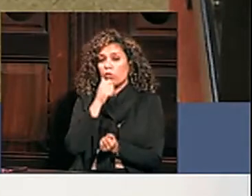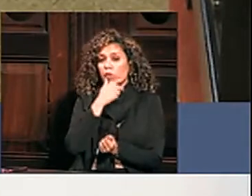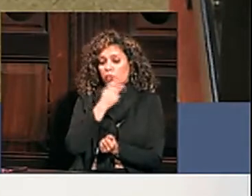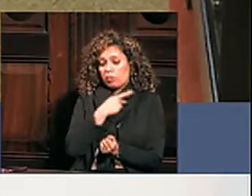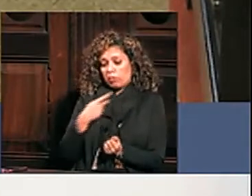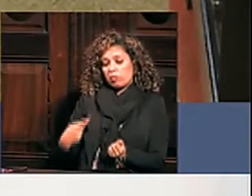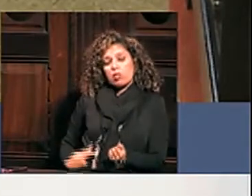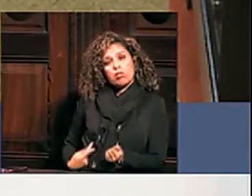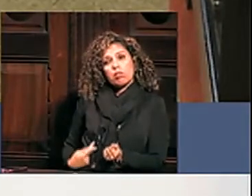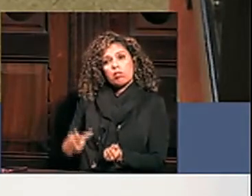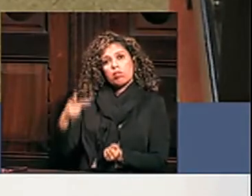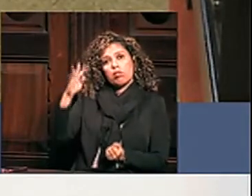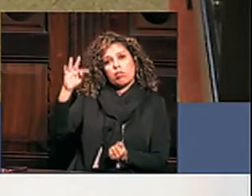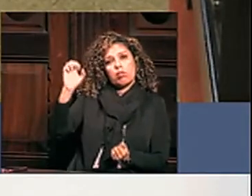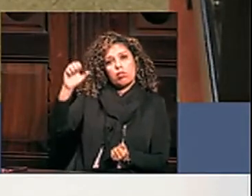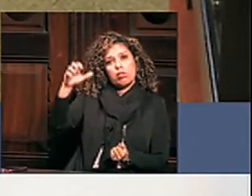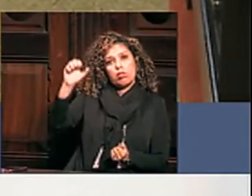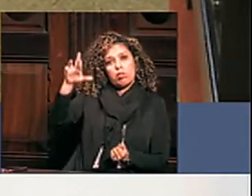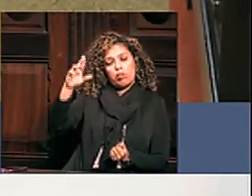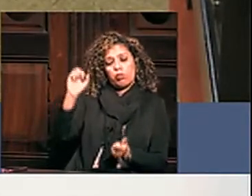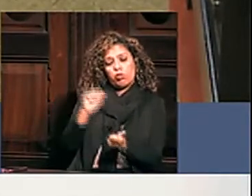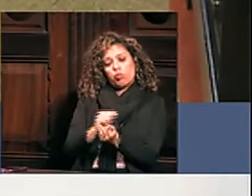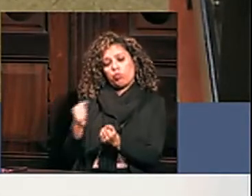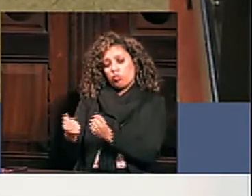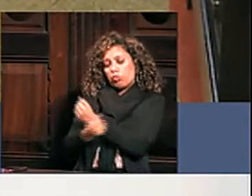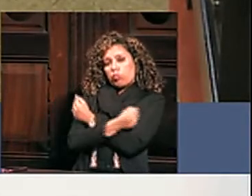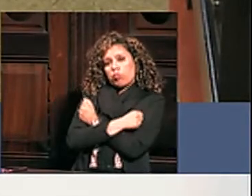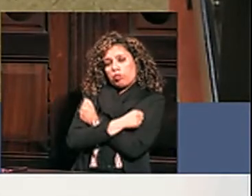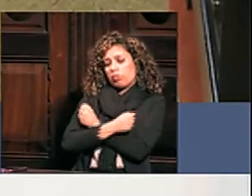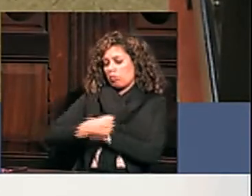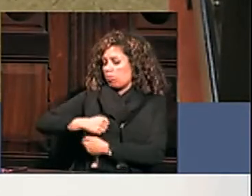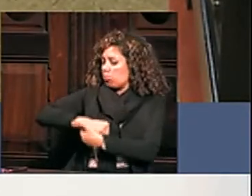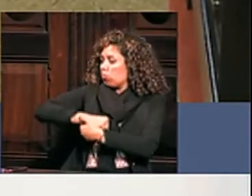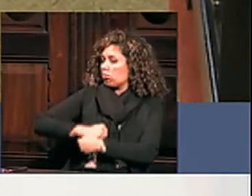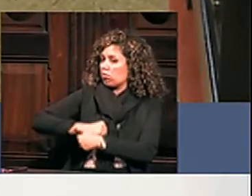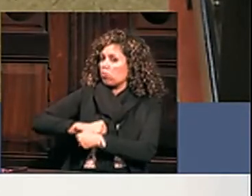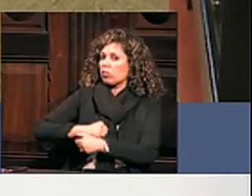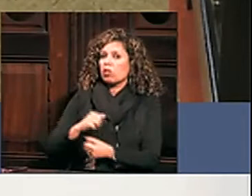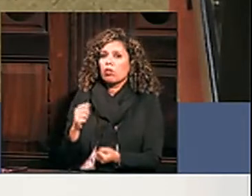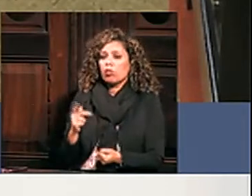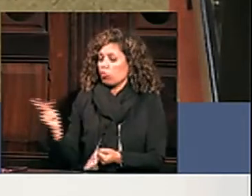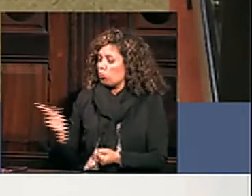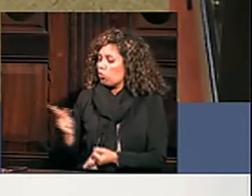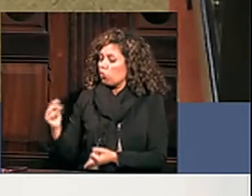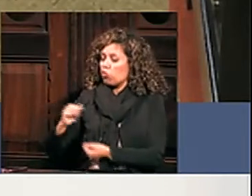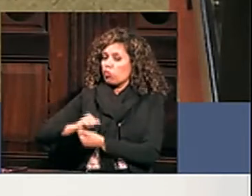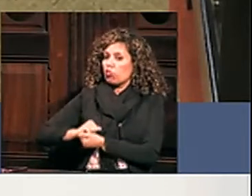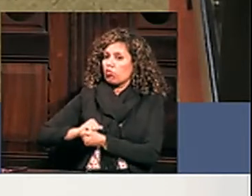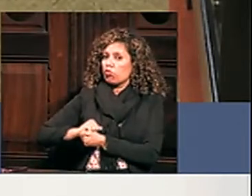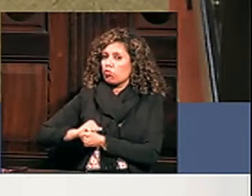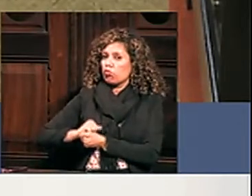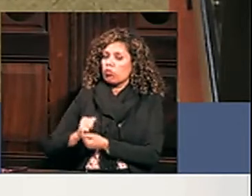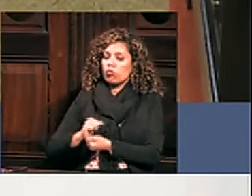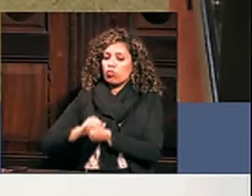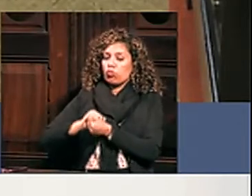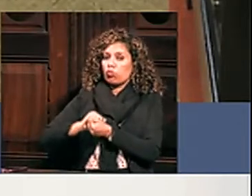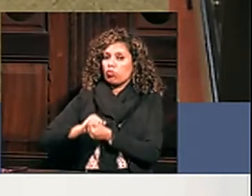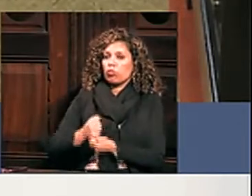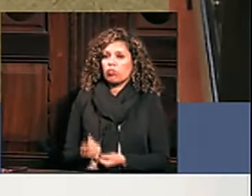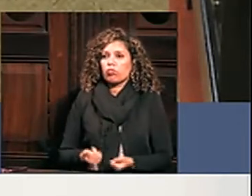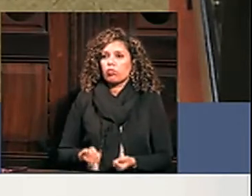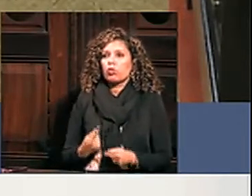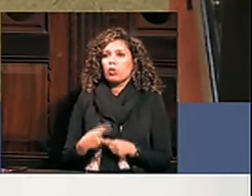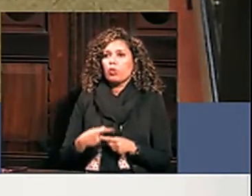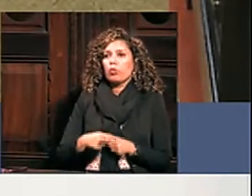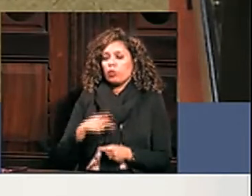na iniciativa privada ou em outro local. Mas o senhor Temer, se sair, tem o risco de sair